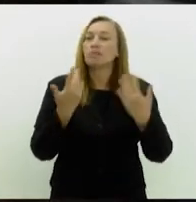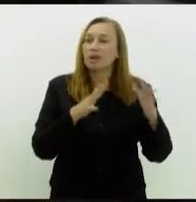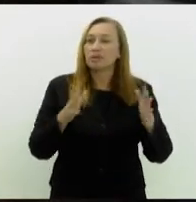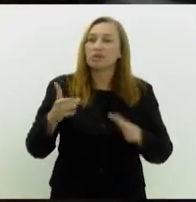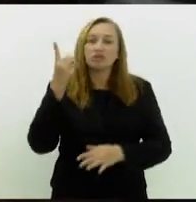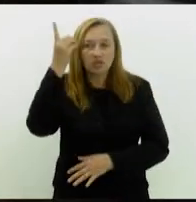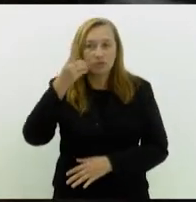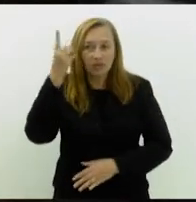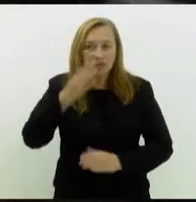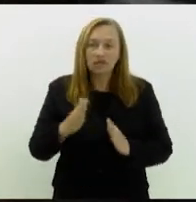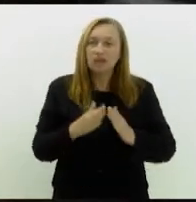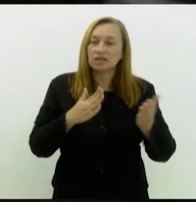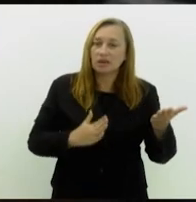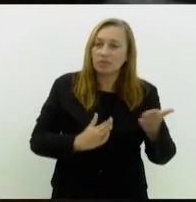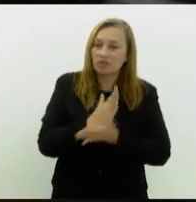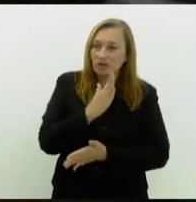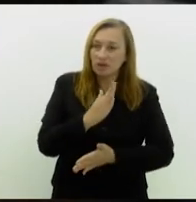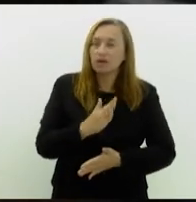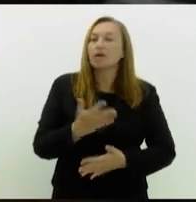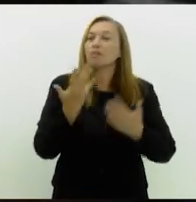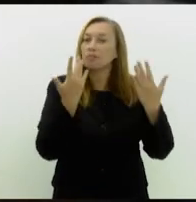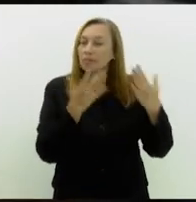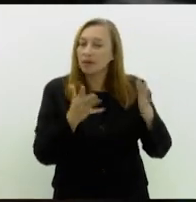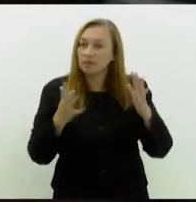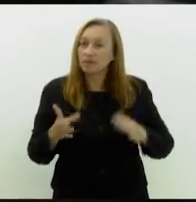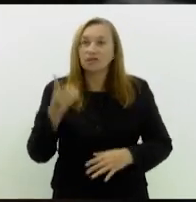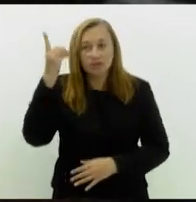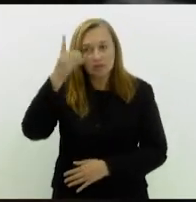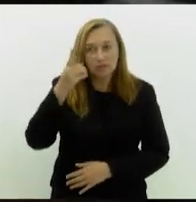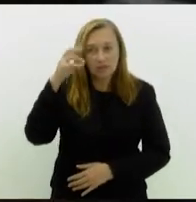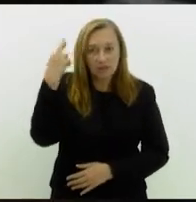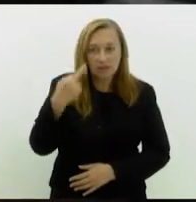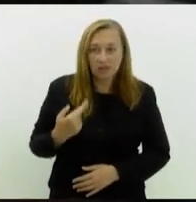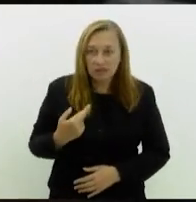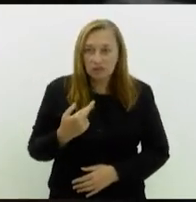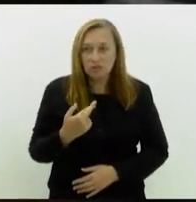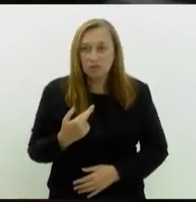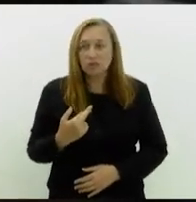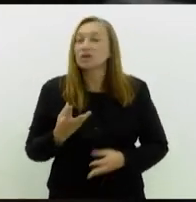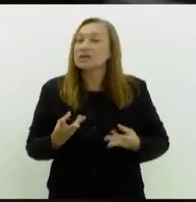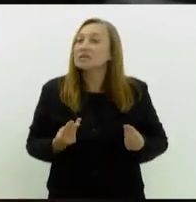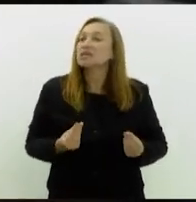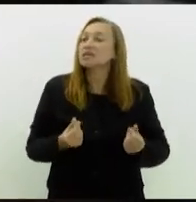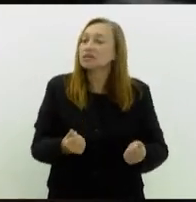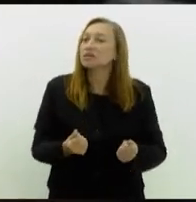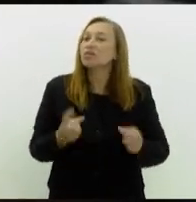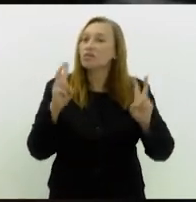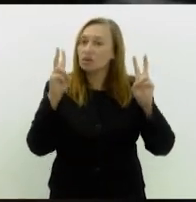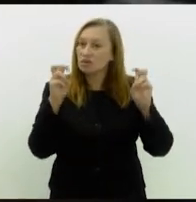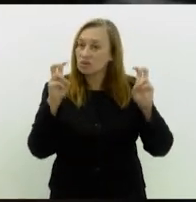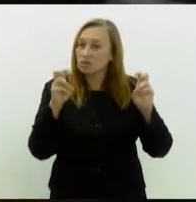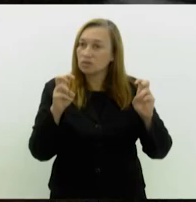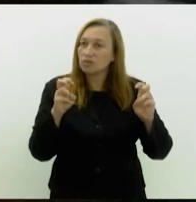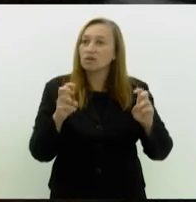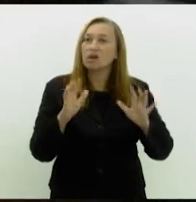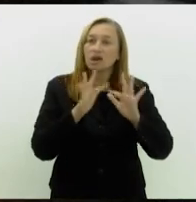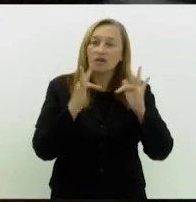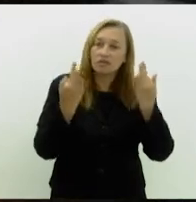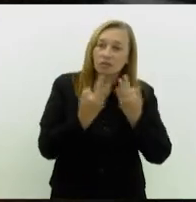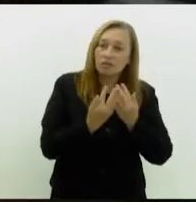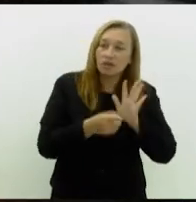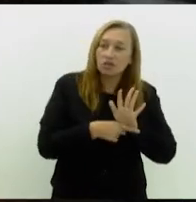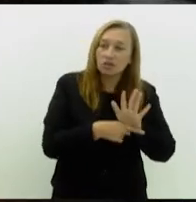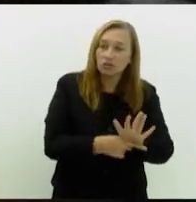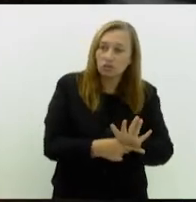deputados dessa casa que aprovaram parabenizar os deputados como a deputada Renata Souza que se sensibilizou com esse caso atendeu a família então